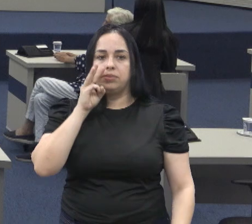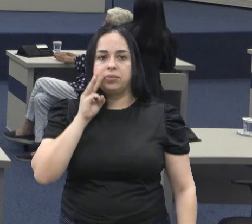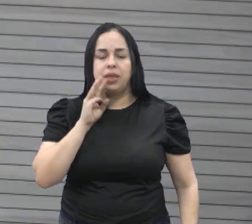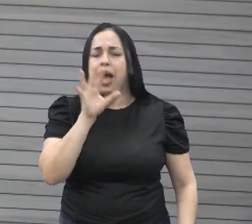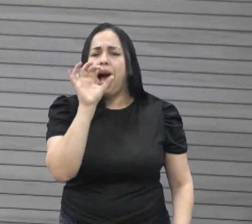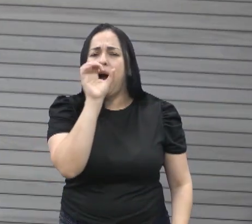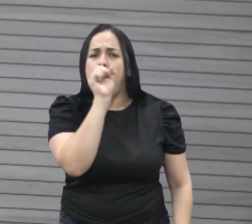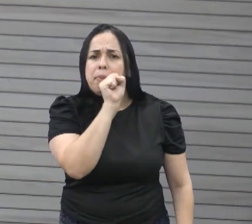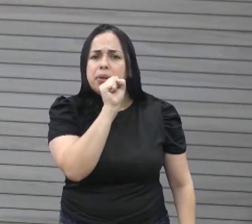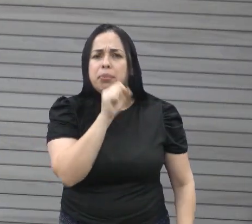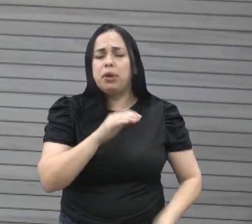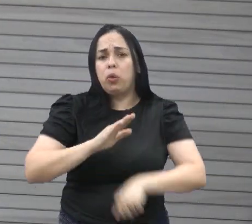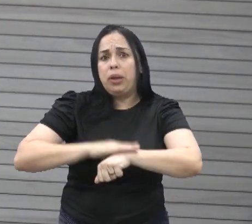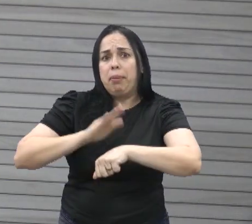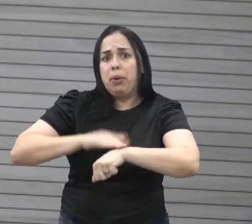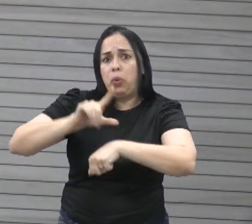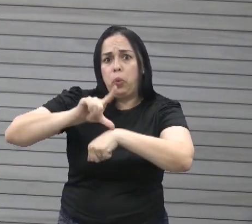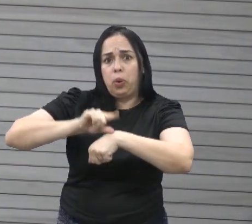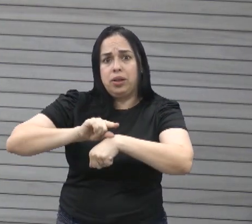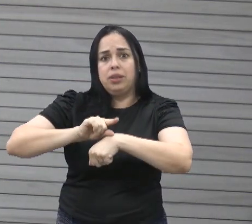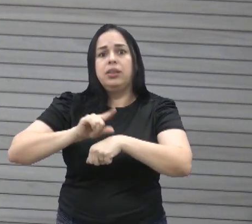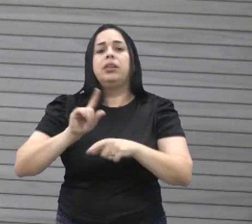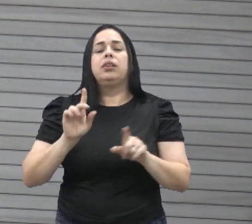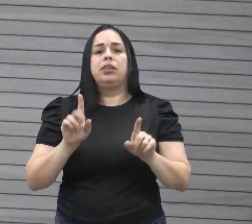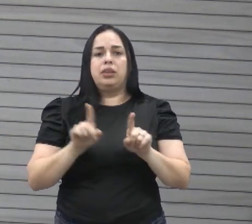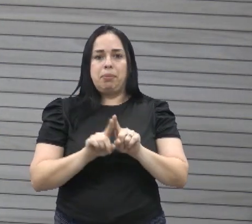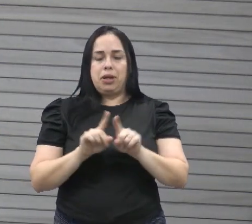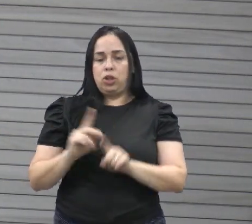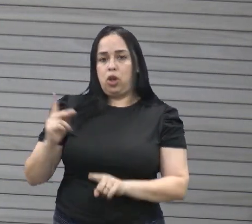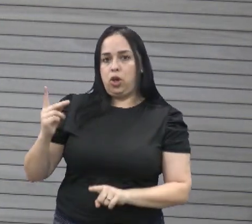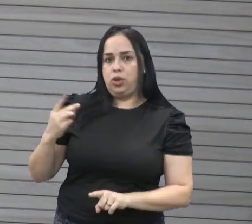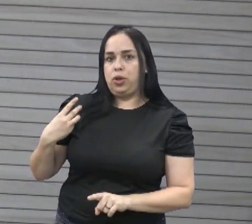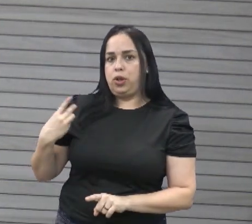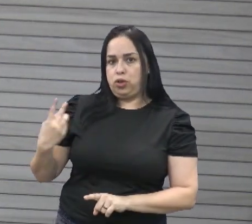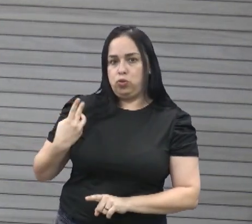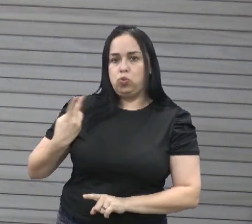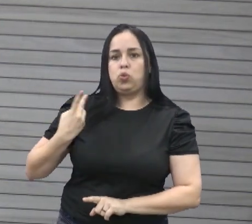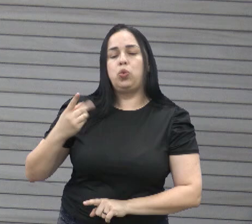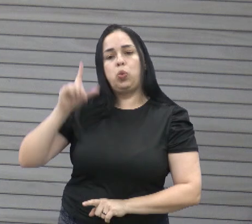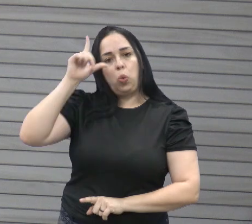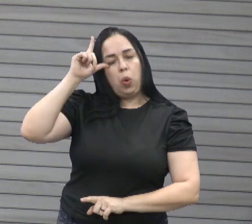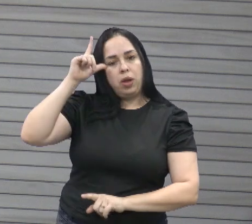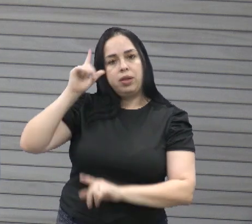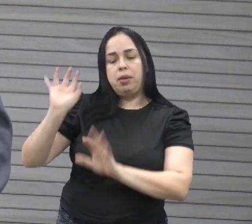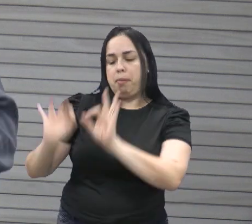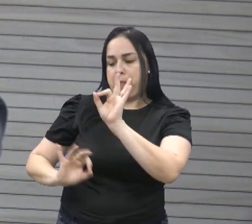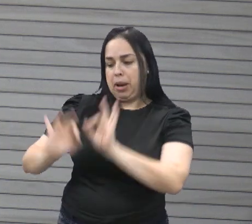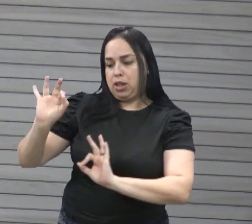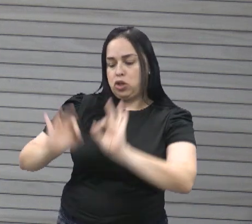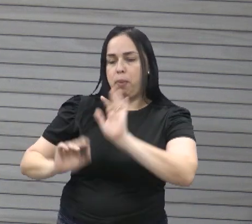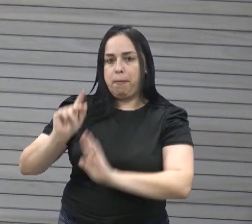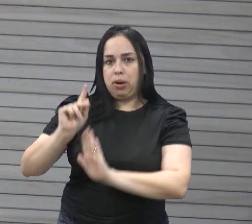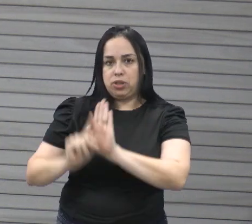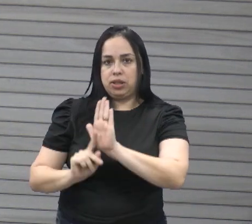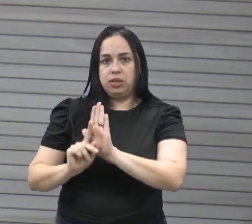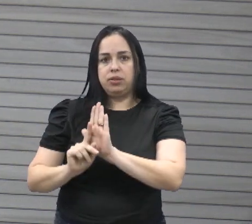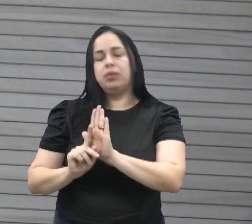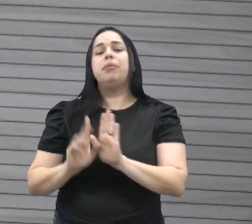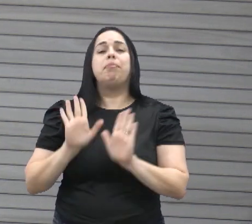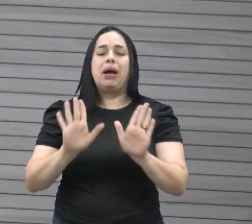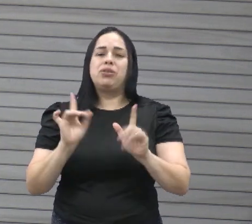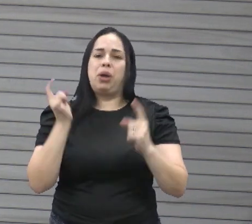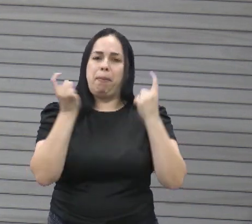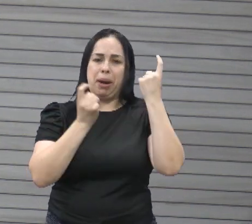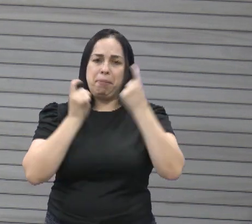Rapidamente, que está acabando, né? Lembrando, fizemos o projeto juntamente com o vereador Lino Bispo, pela Comissão de Planejamento. E o que nos preocupa muito,